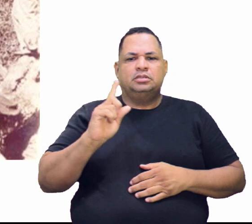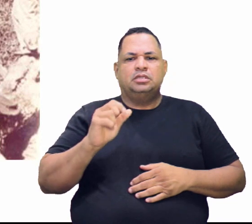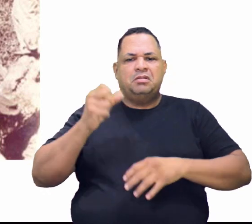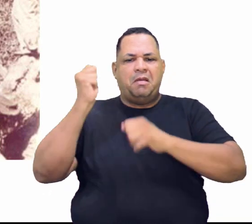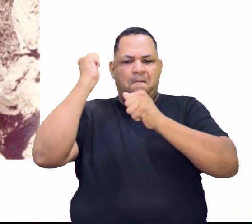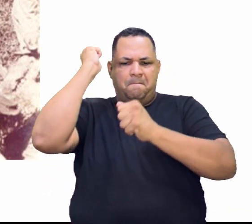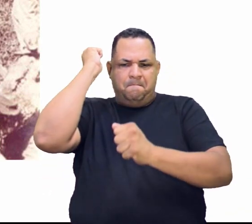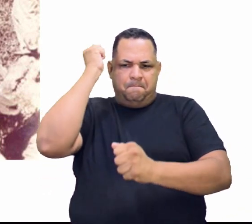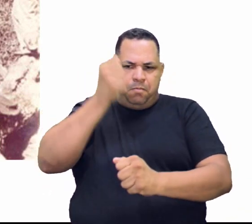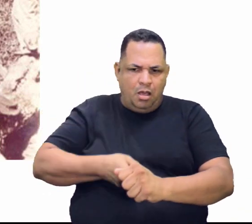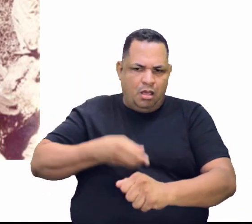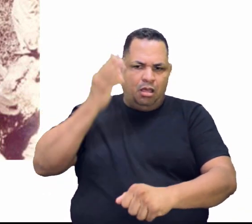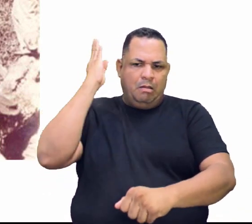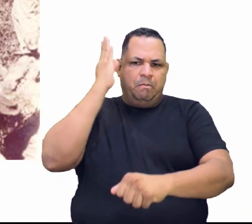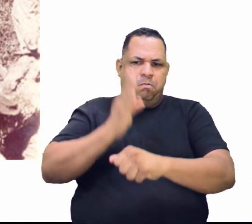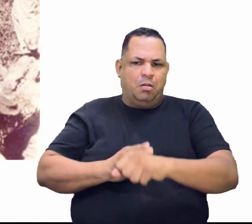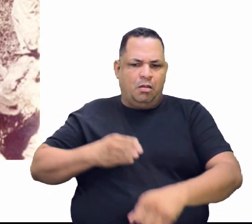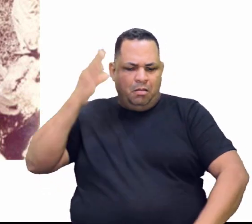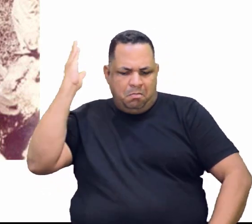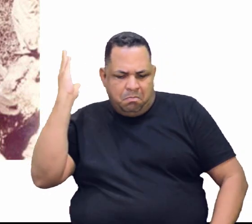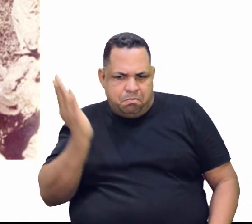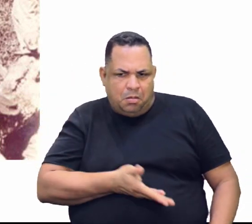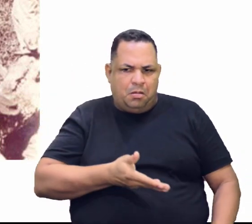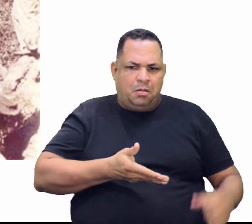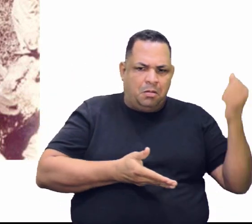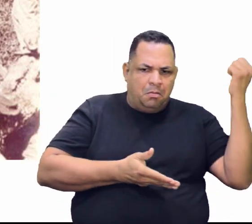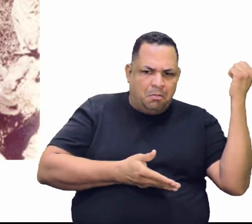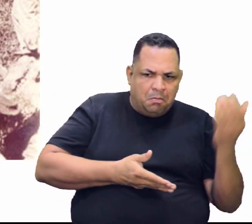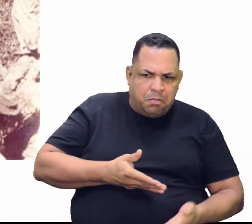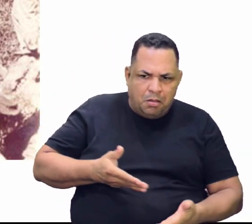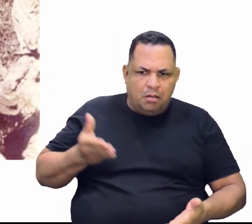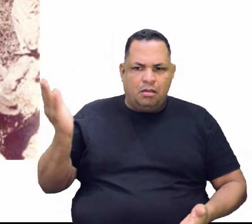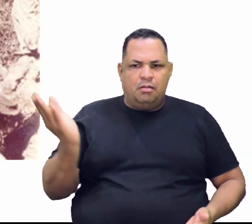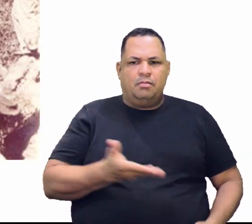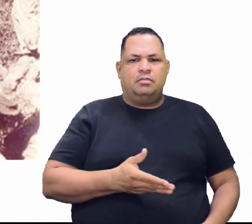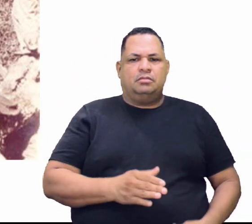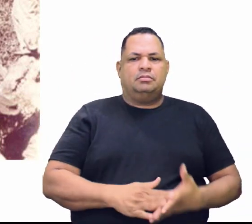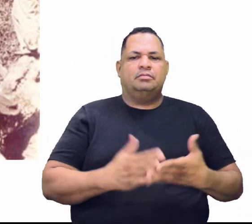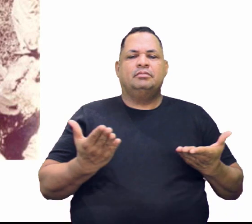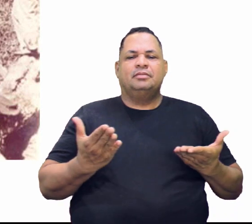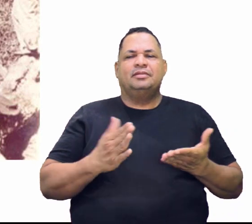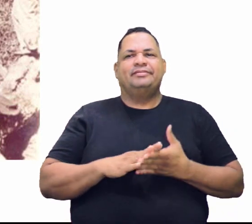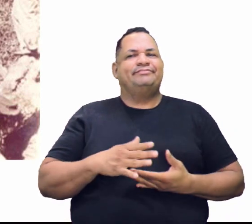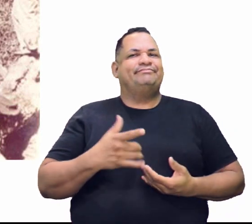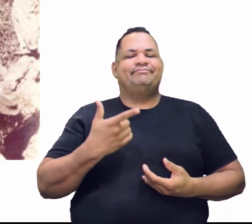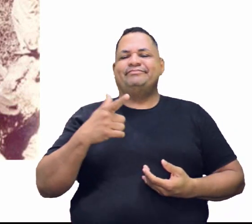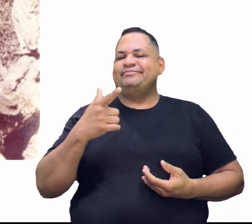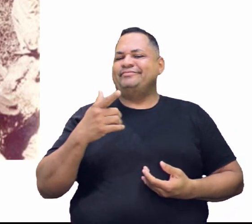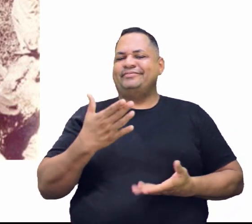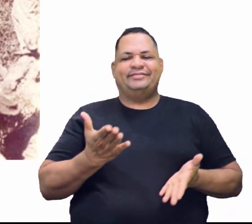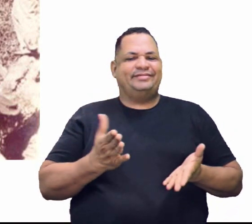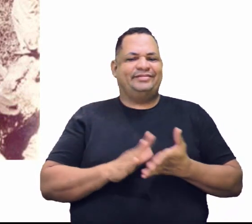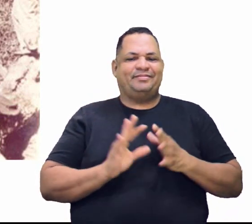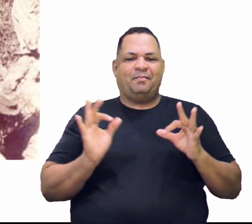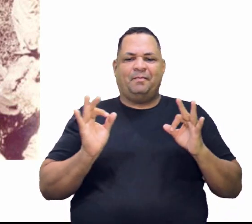no machado, era no teçado. Ah, quem dera se tivesse roçadeira ou